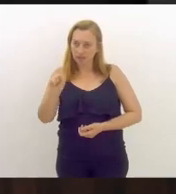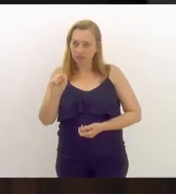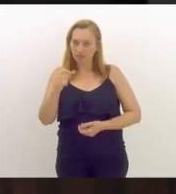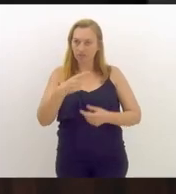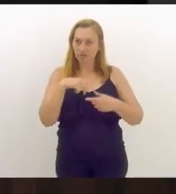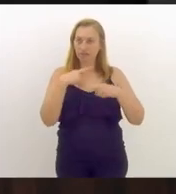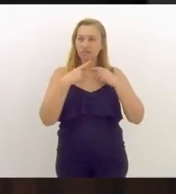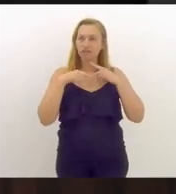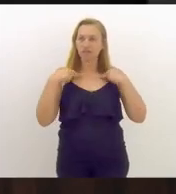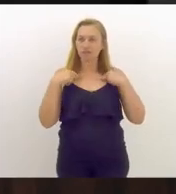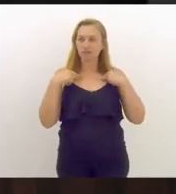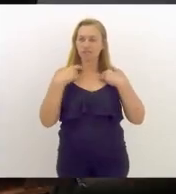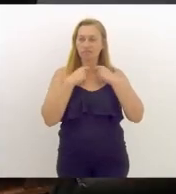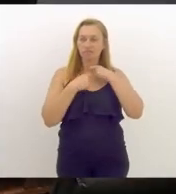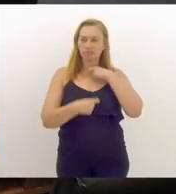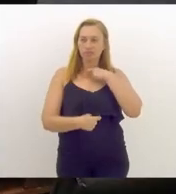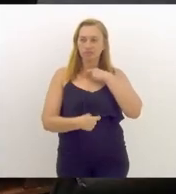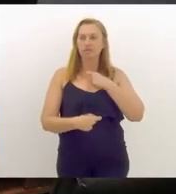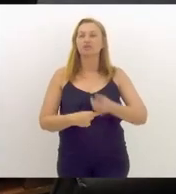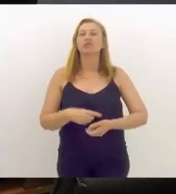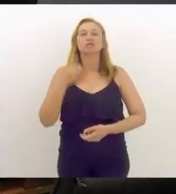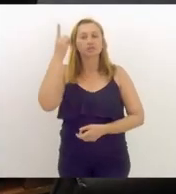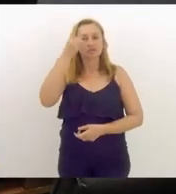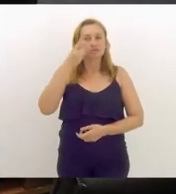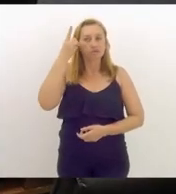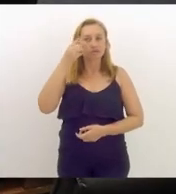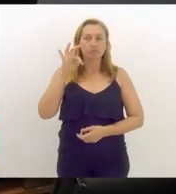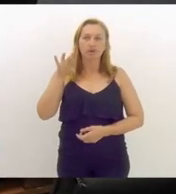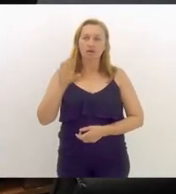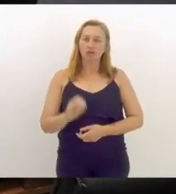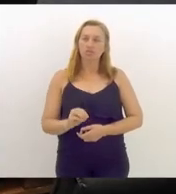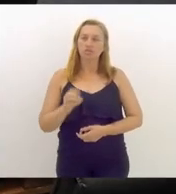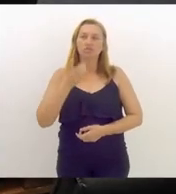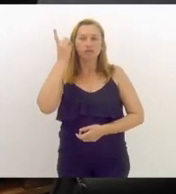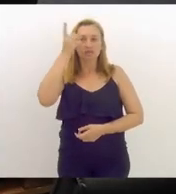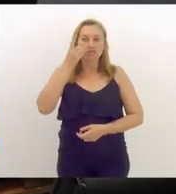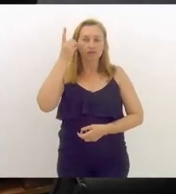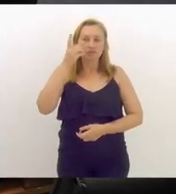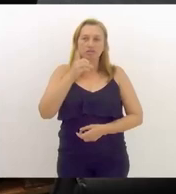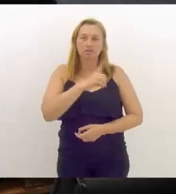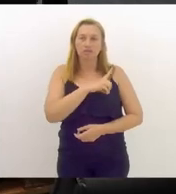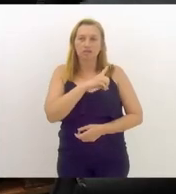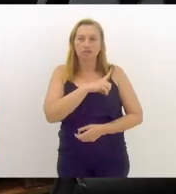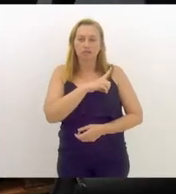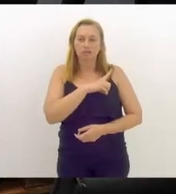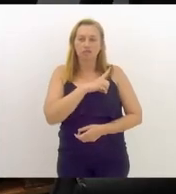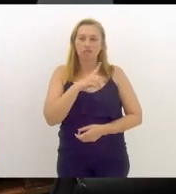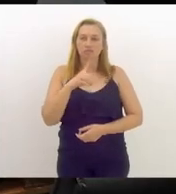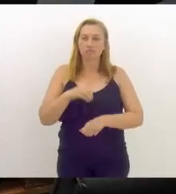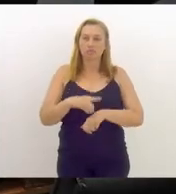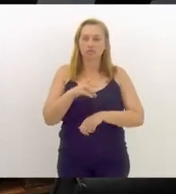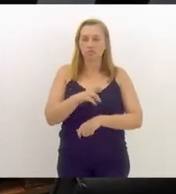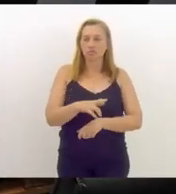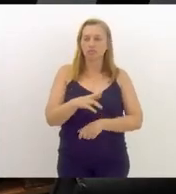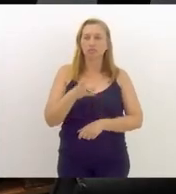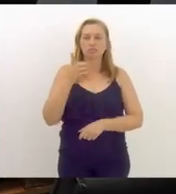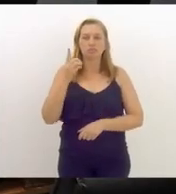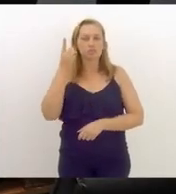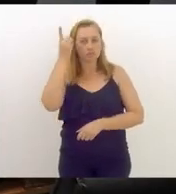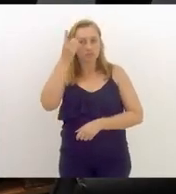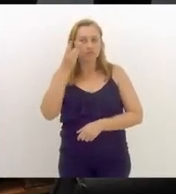gravata Deputado Márcio Gualberto Deputado Dr Delegado Eliomar valdeck